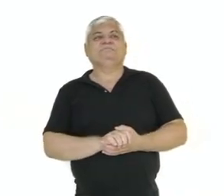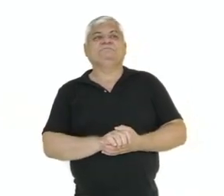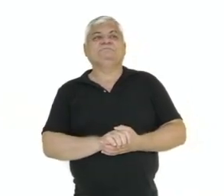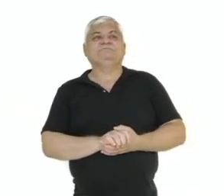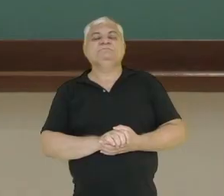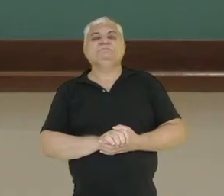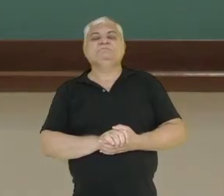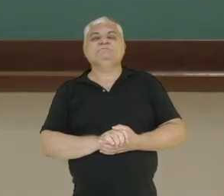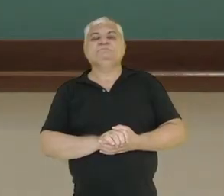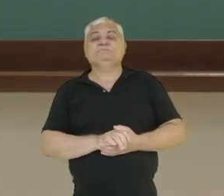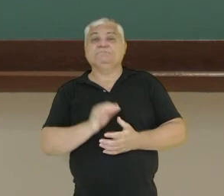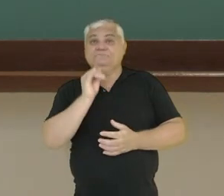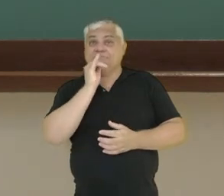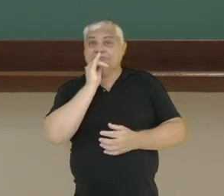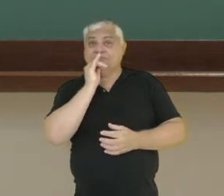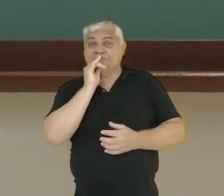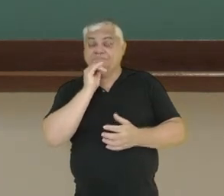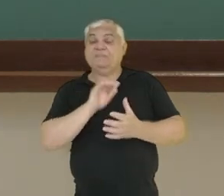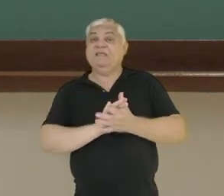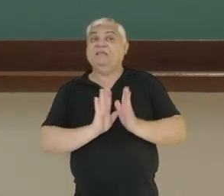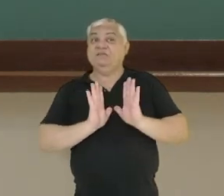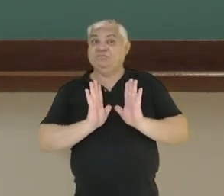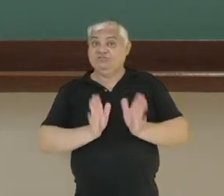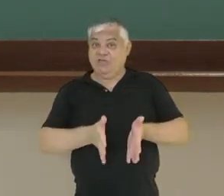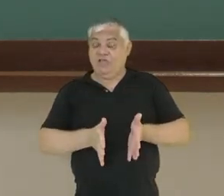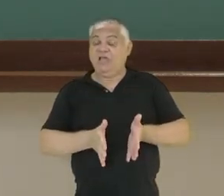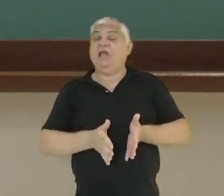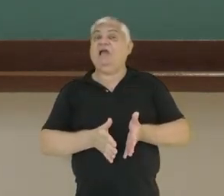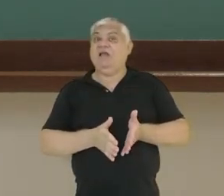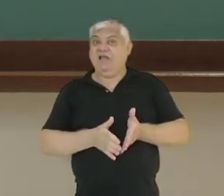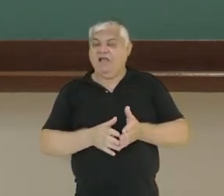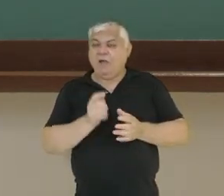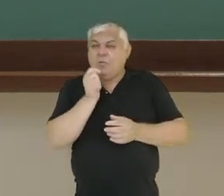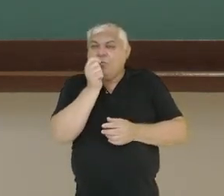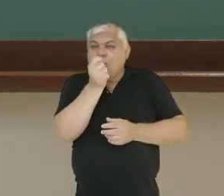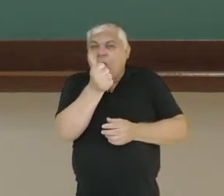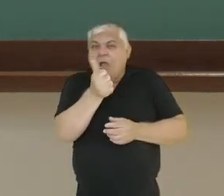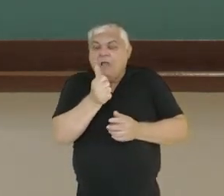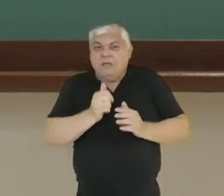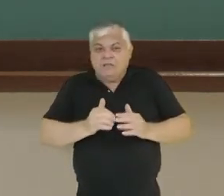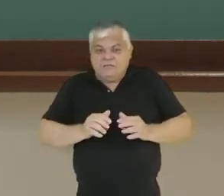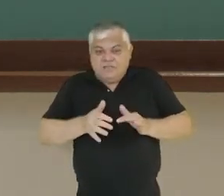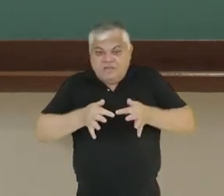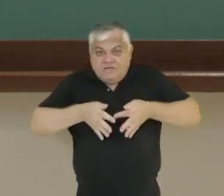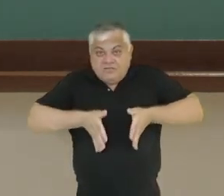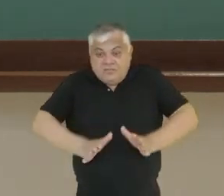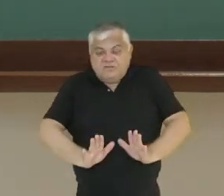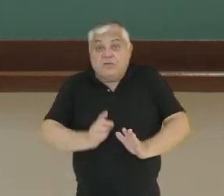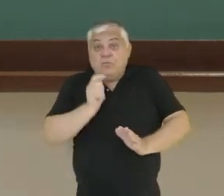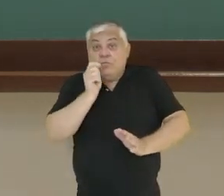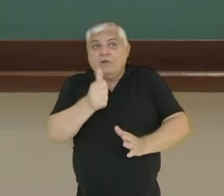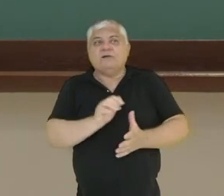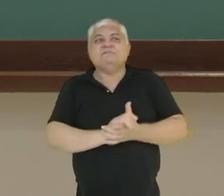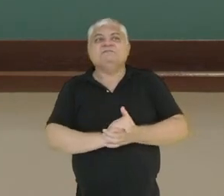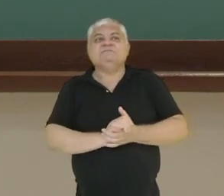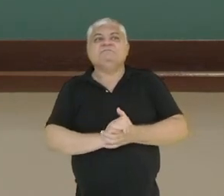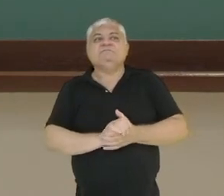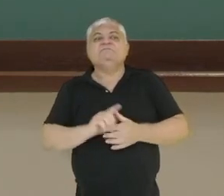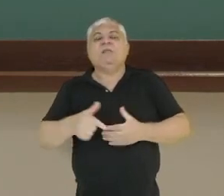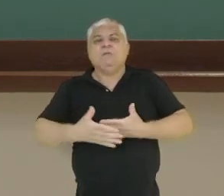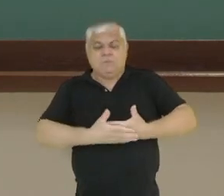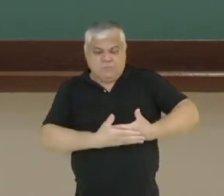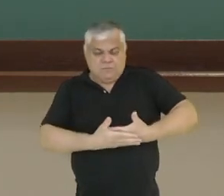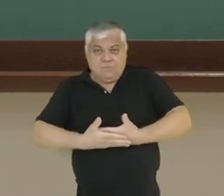No terceiro trimestre da gravidez, que já está finalizando já essa gestação, o bebê,